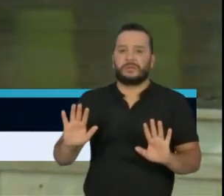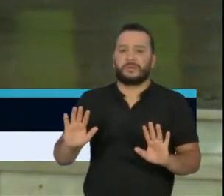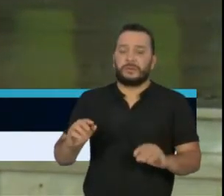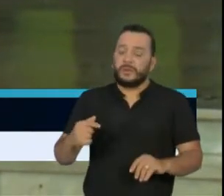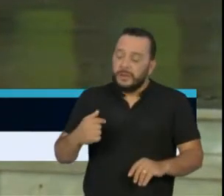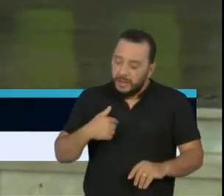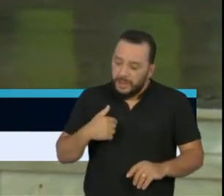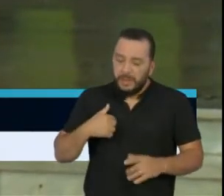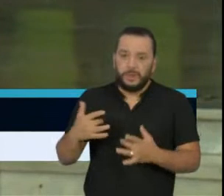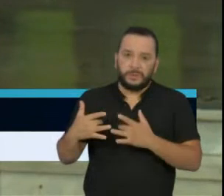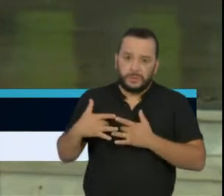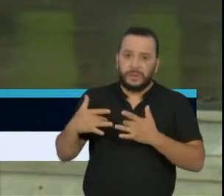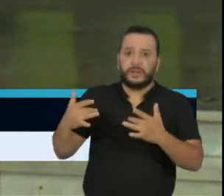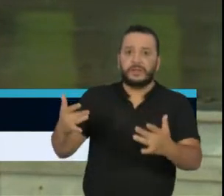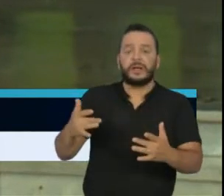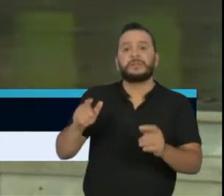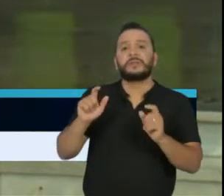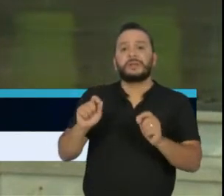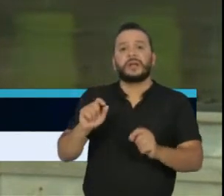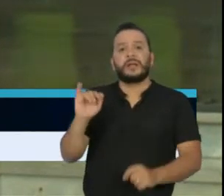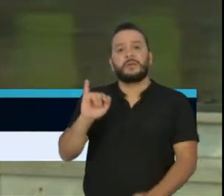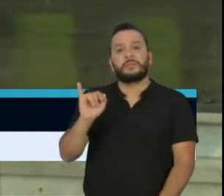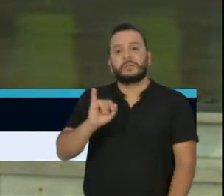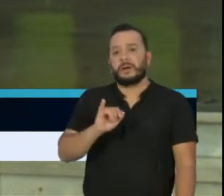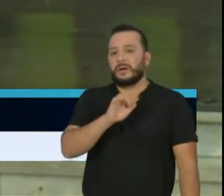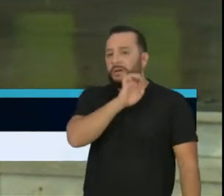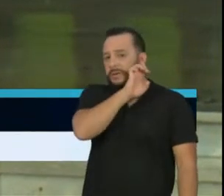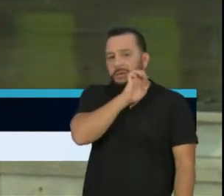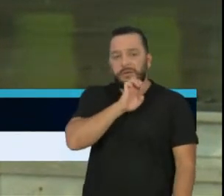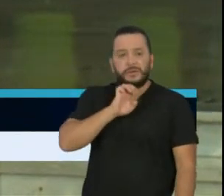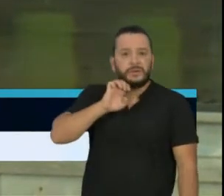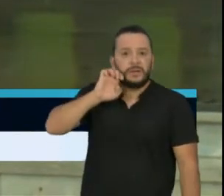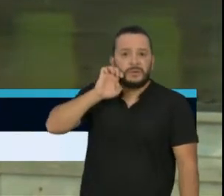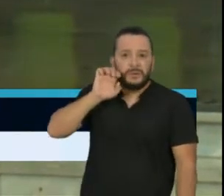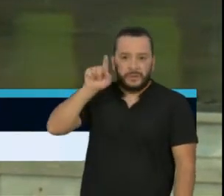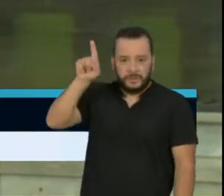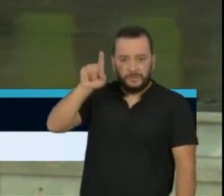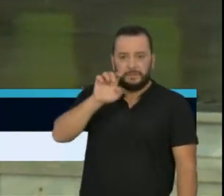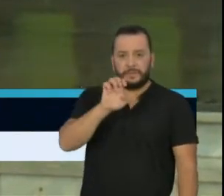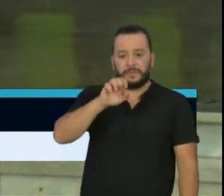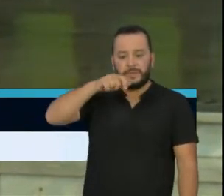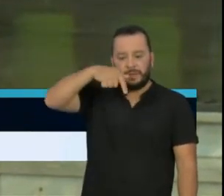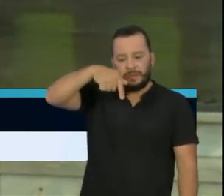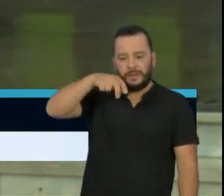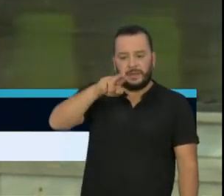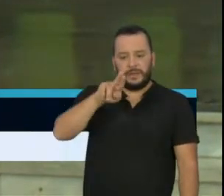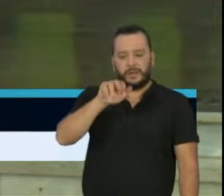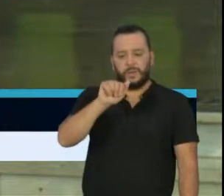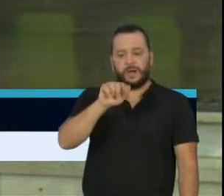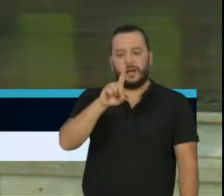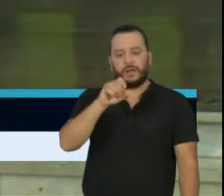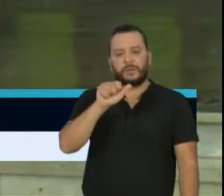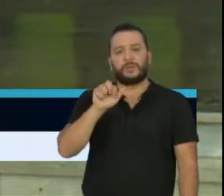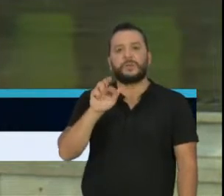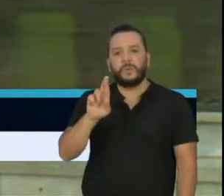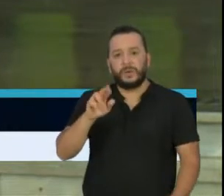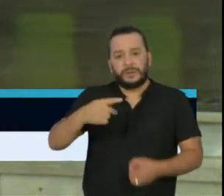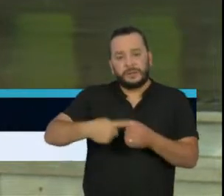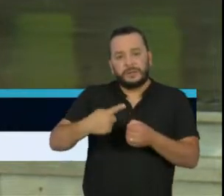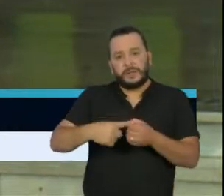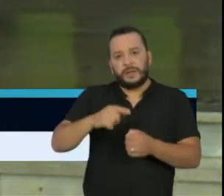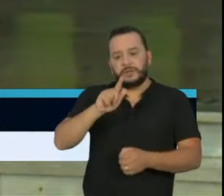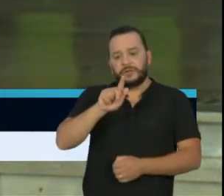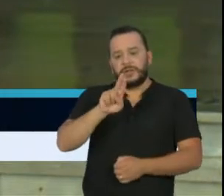irmãos equatorianos. A triste história da cidade de Guayaquil deve servir